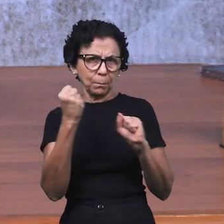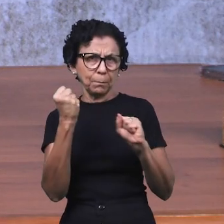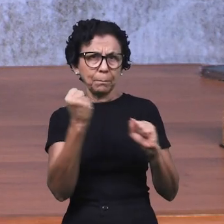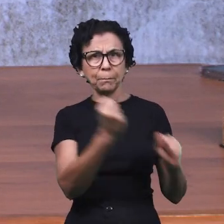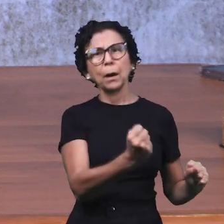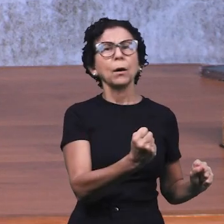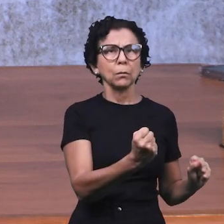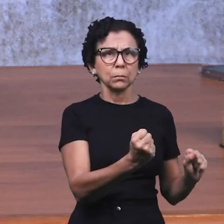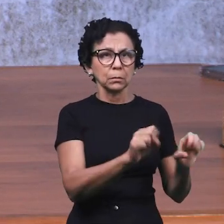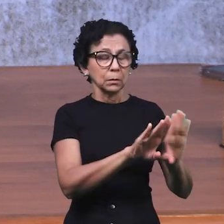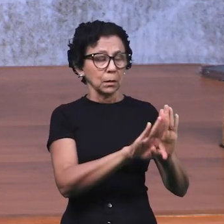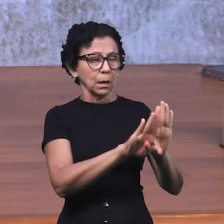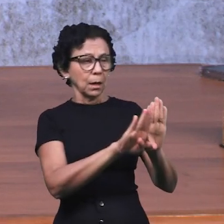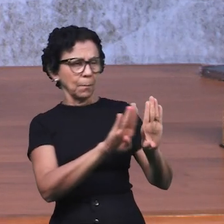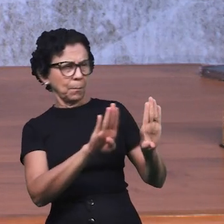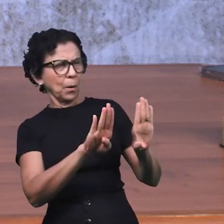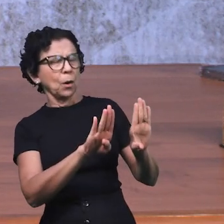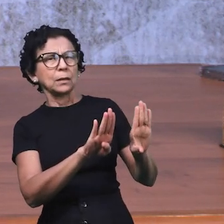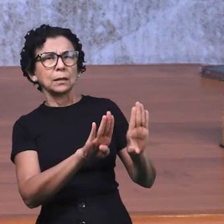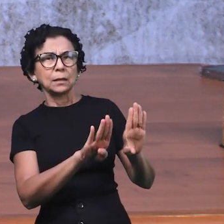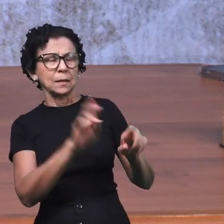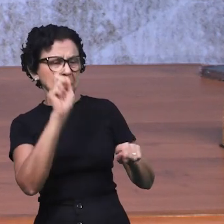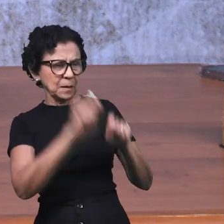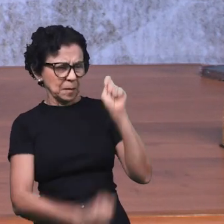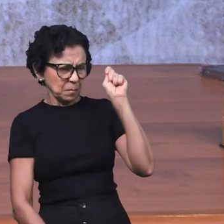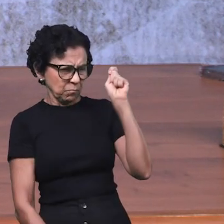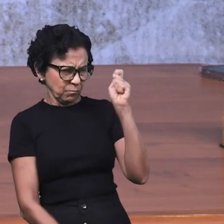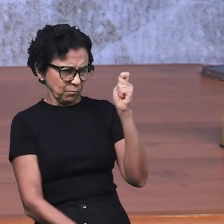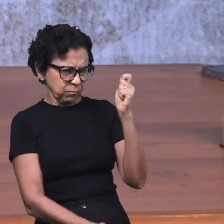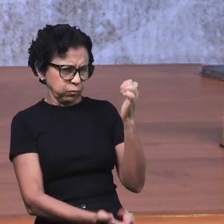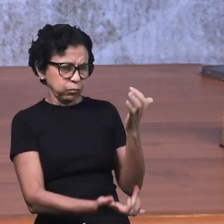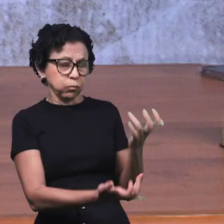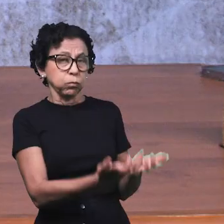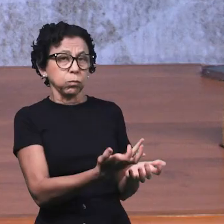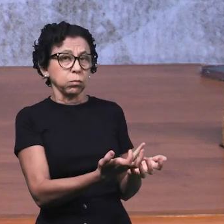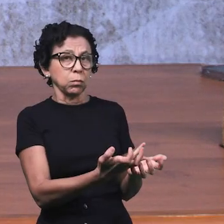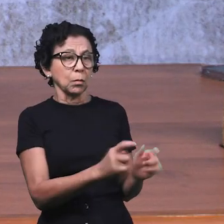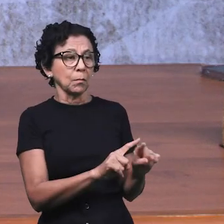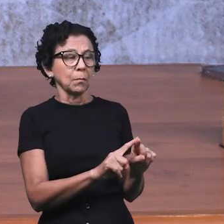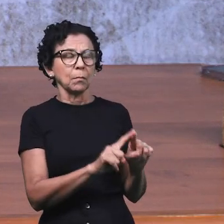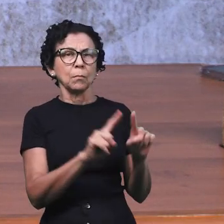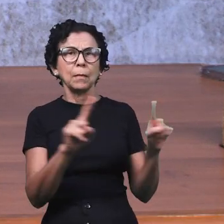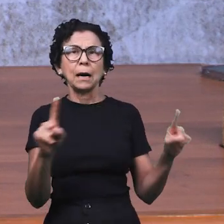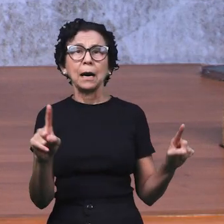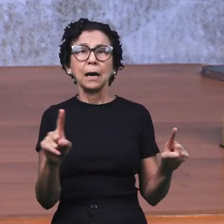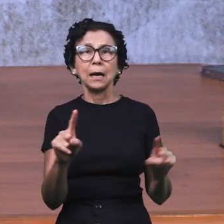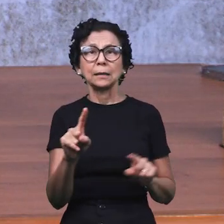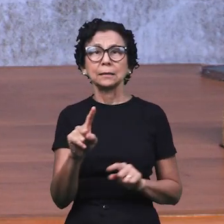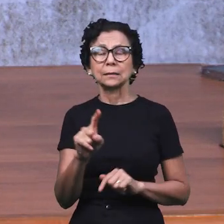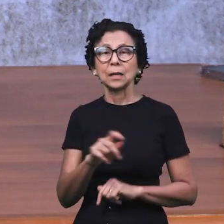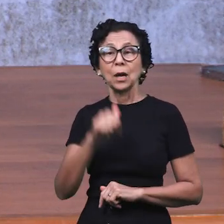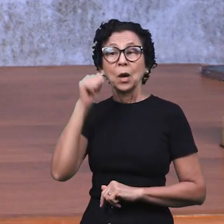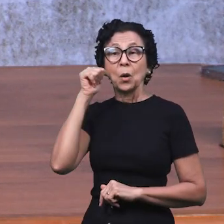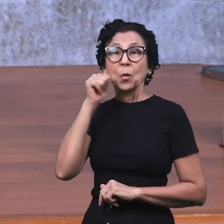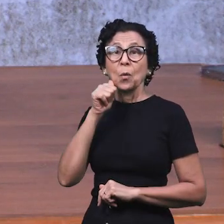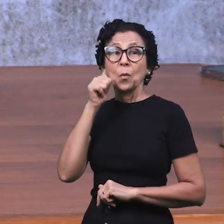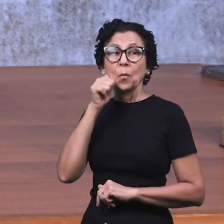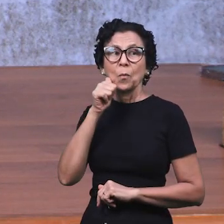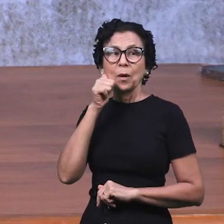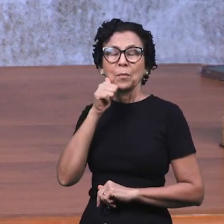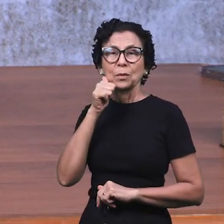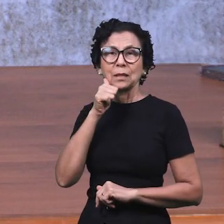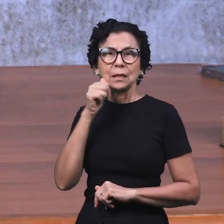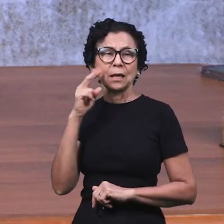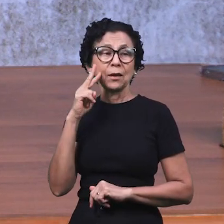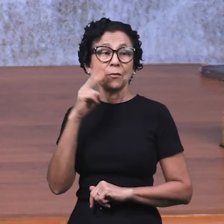a porta da torre para a queimar a fogo. Porém, uma mulher lançou um